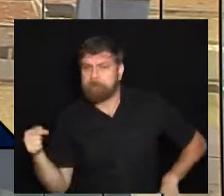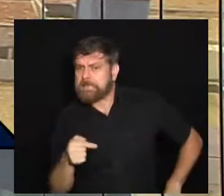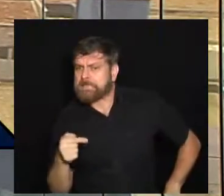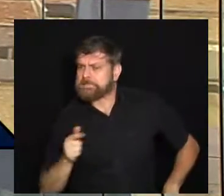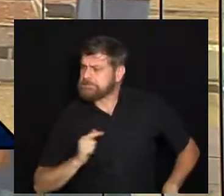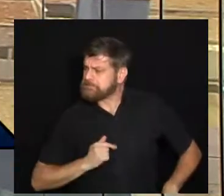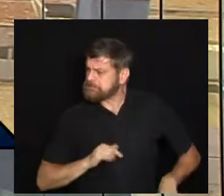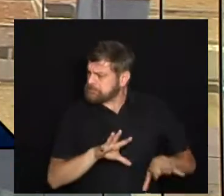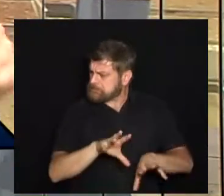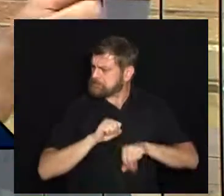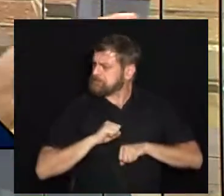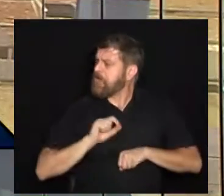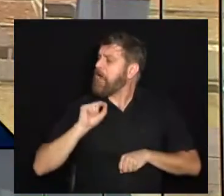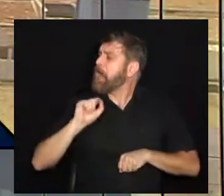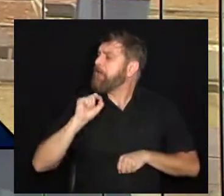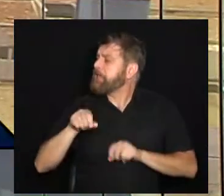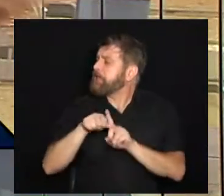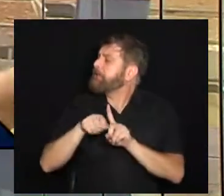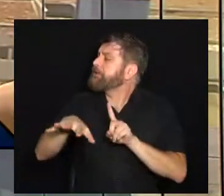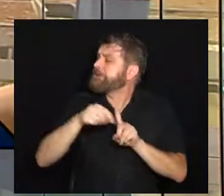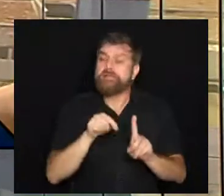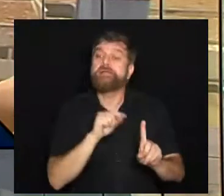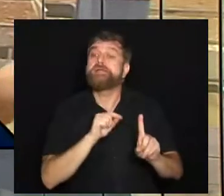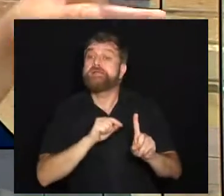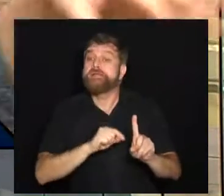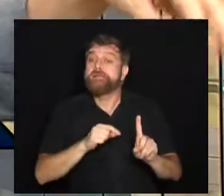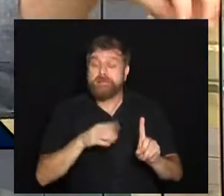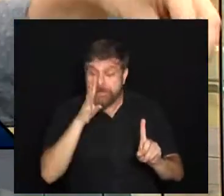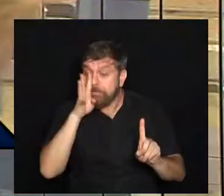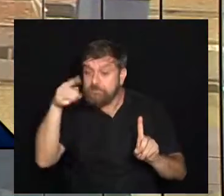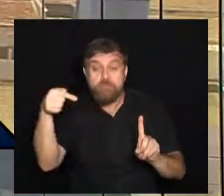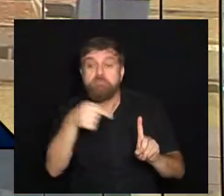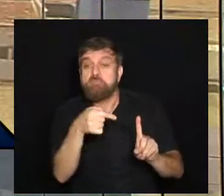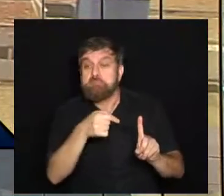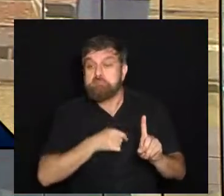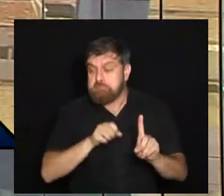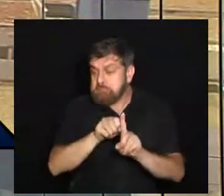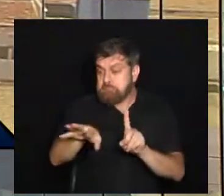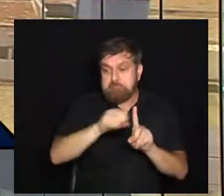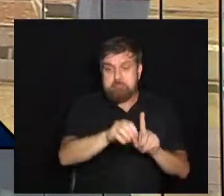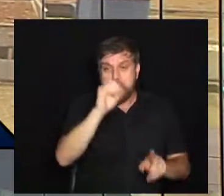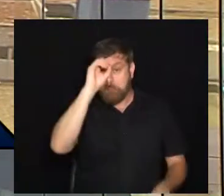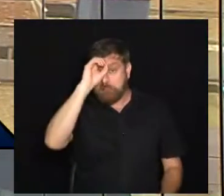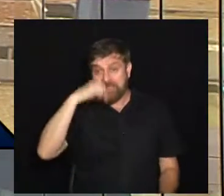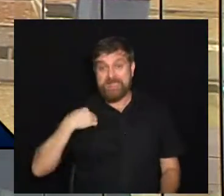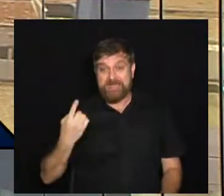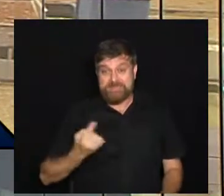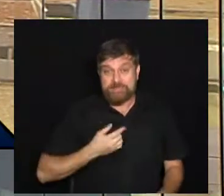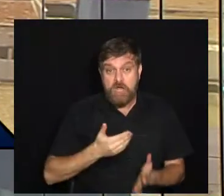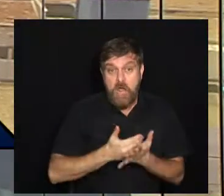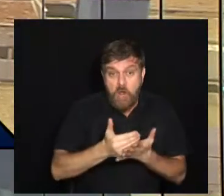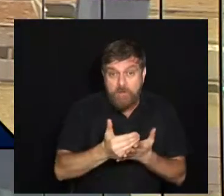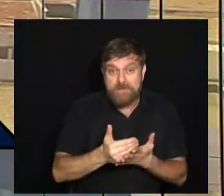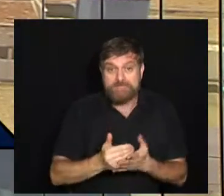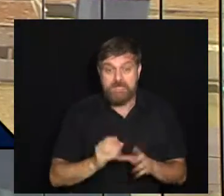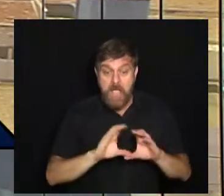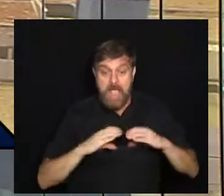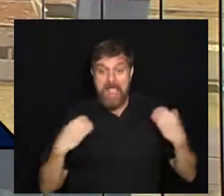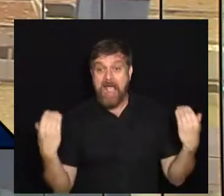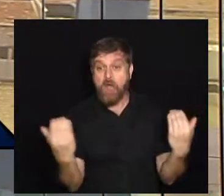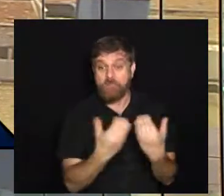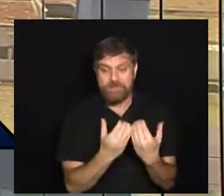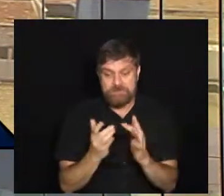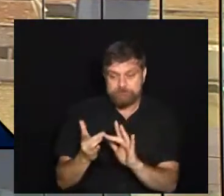inclusive definir que indiquem quem foi que passou aquele aquele viro para o indivíduo que tá doente é a hora que a gente vai começar a chamar a transmissão